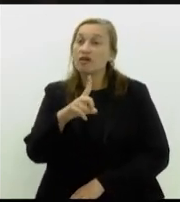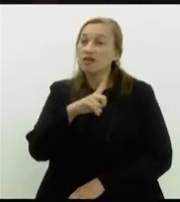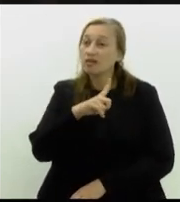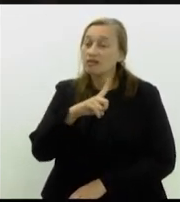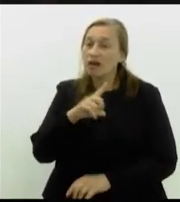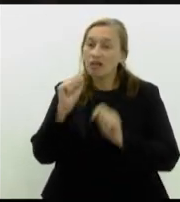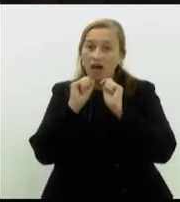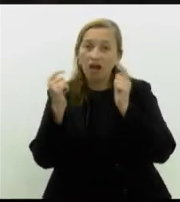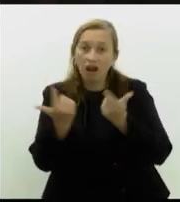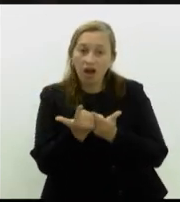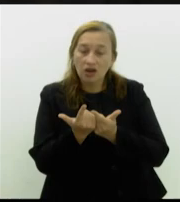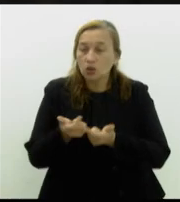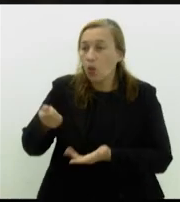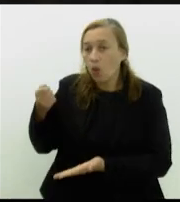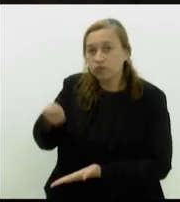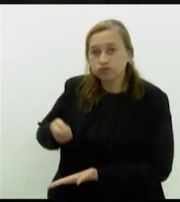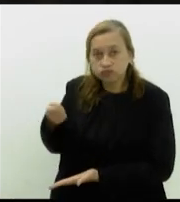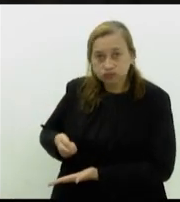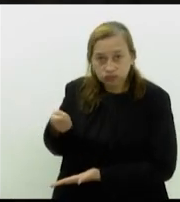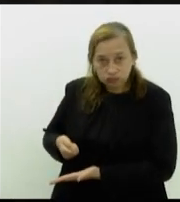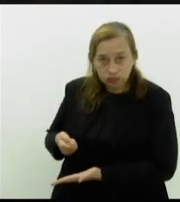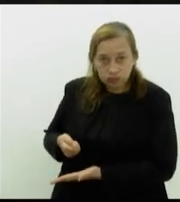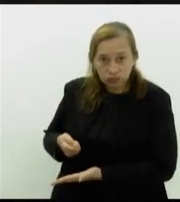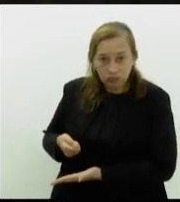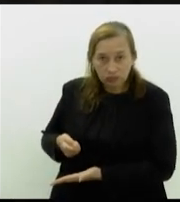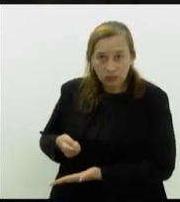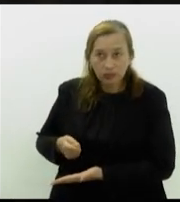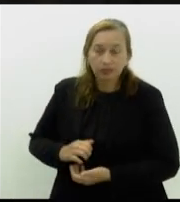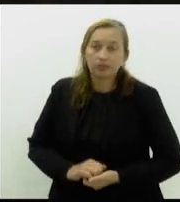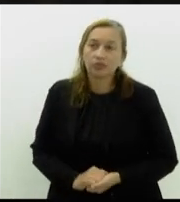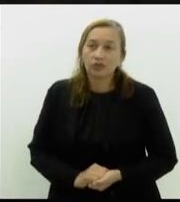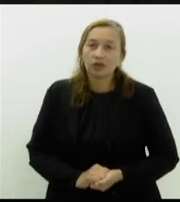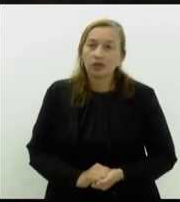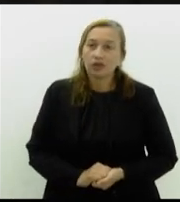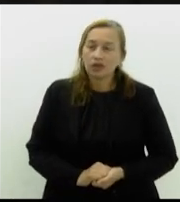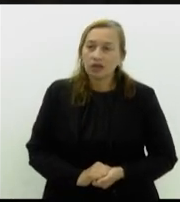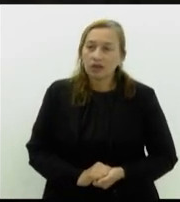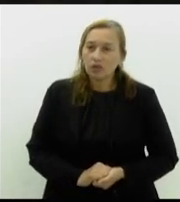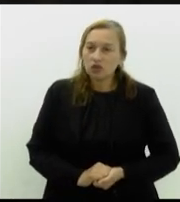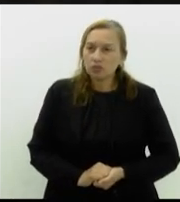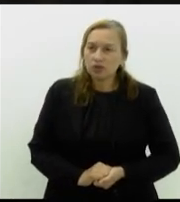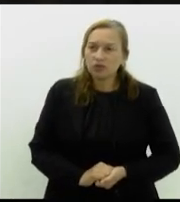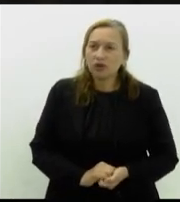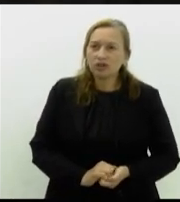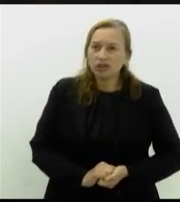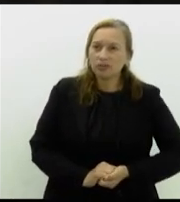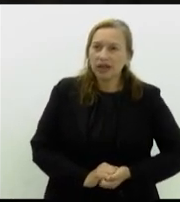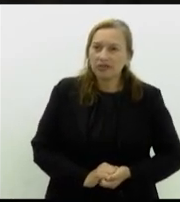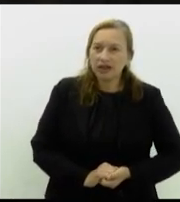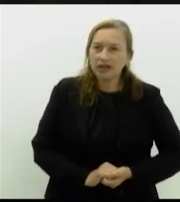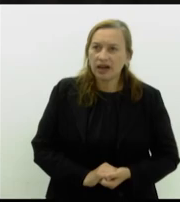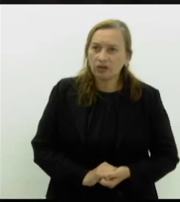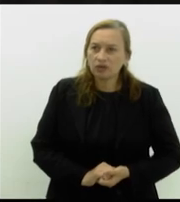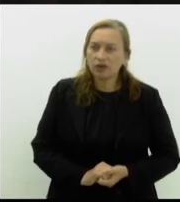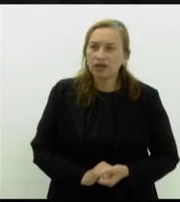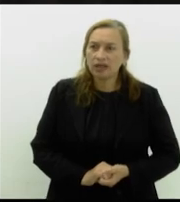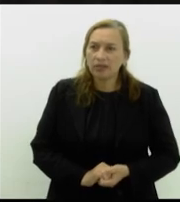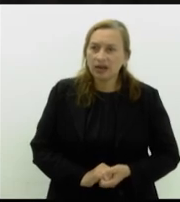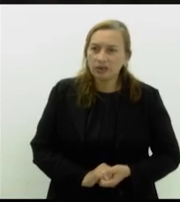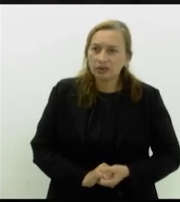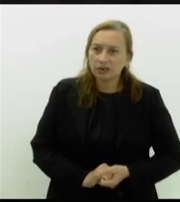Legislativa a obrigatoriedade de passar por aqui para serem aprovados. Vamos falar dos